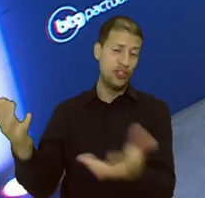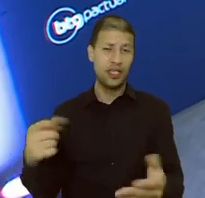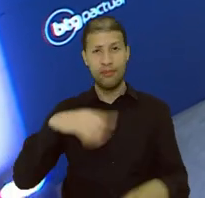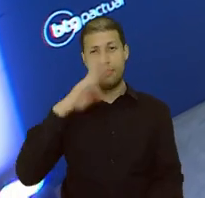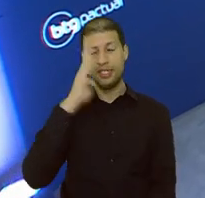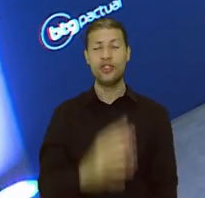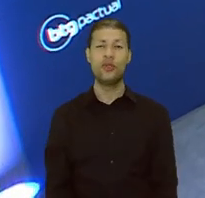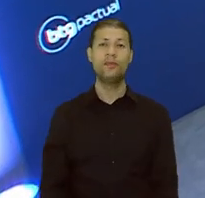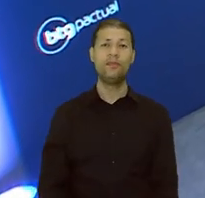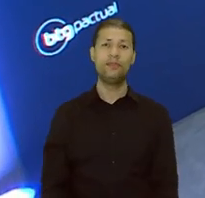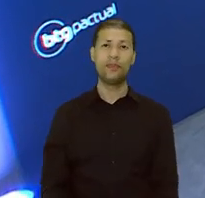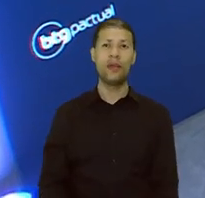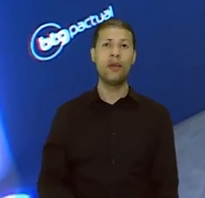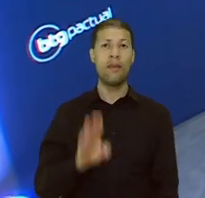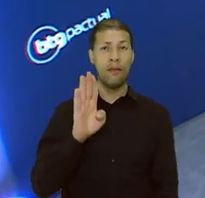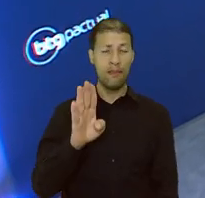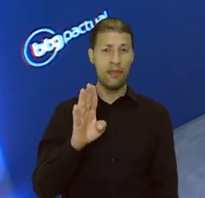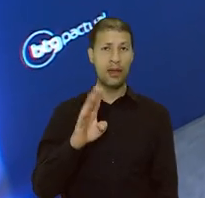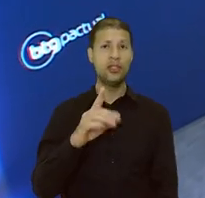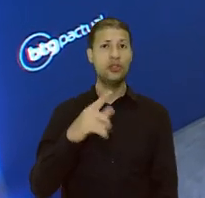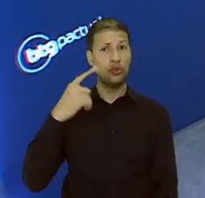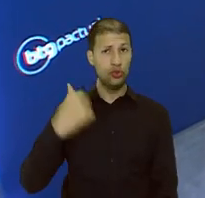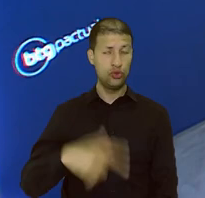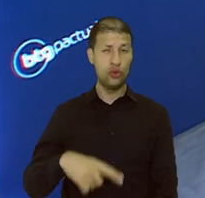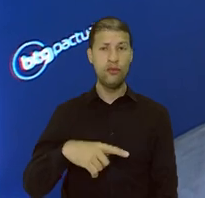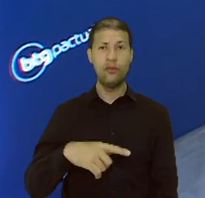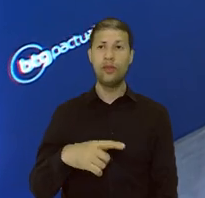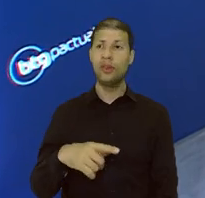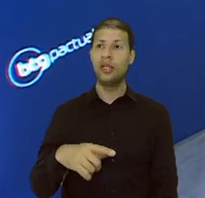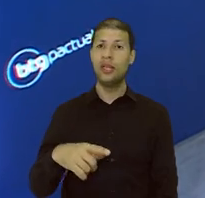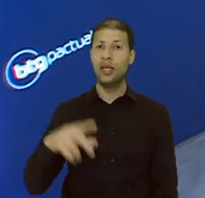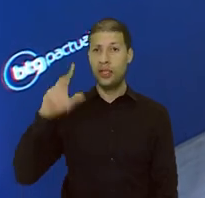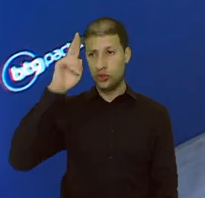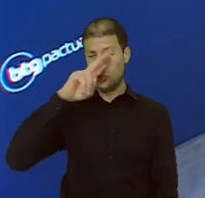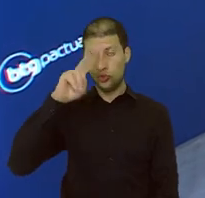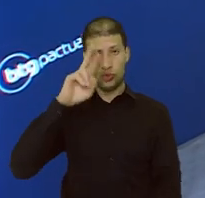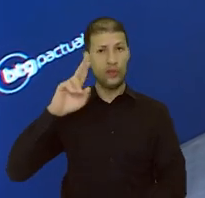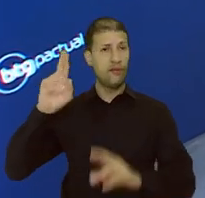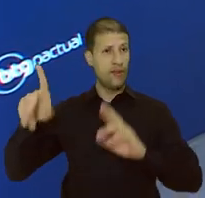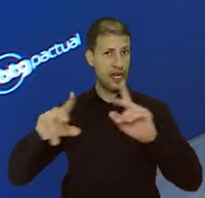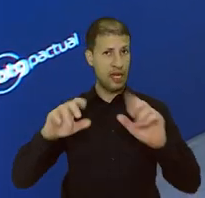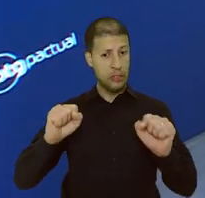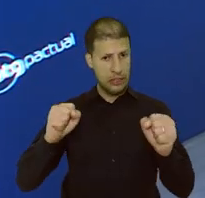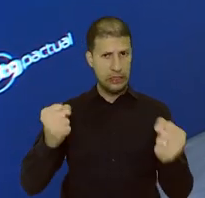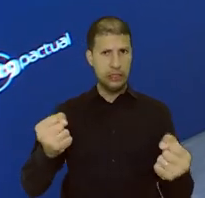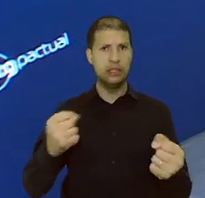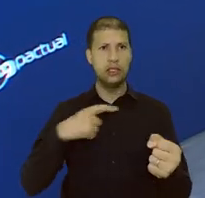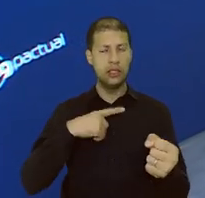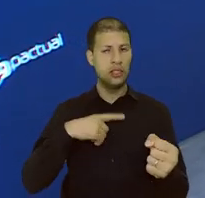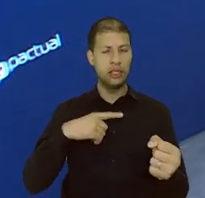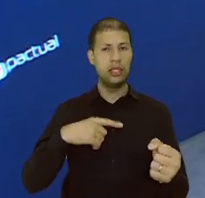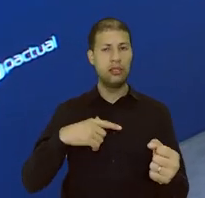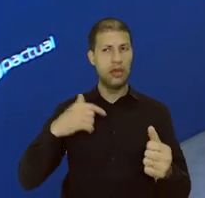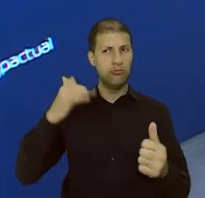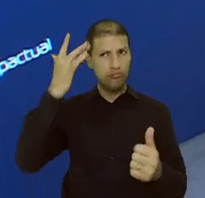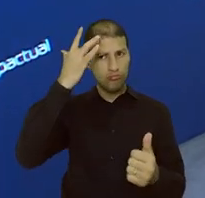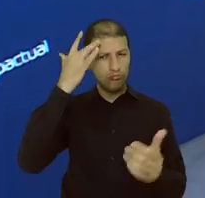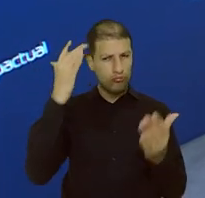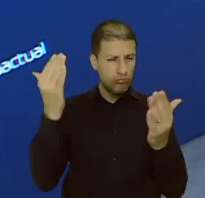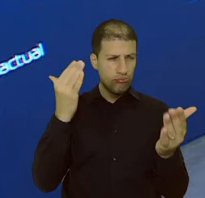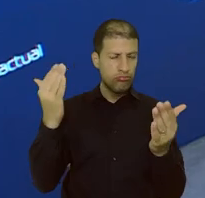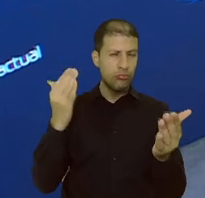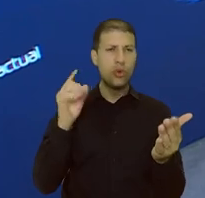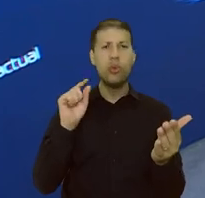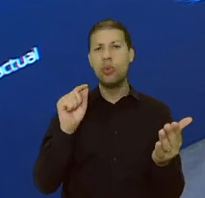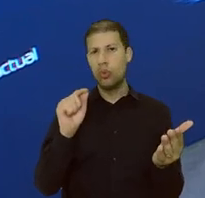mas são mais uma vez jornadas que são mais capital intensivas Então a gente tem muito mais critério vamos dizer critério no sentido de